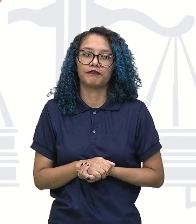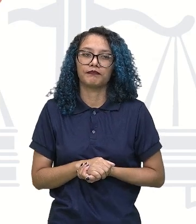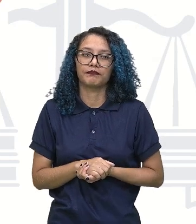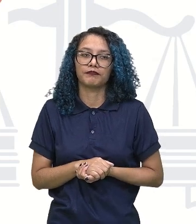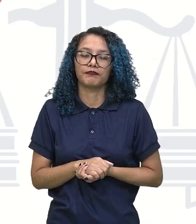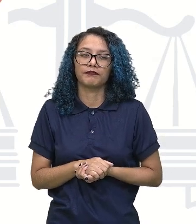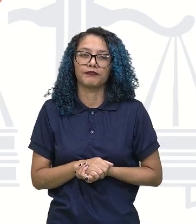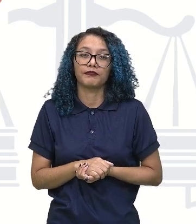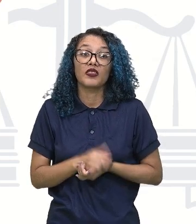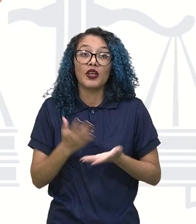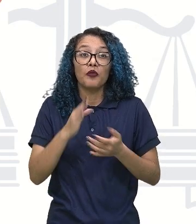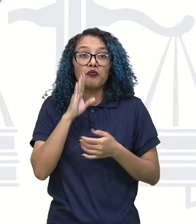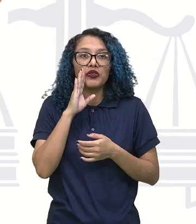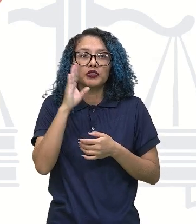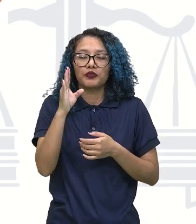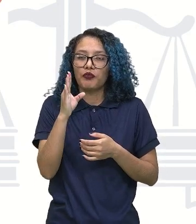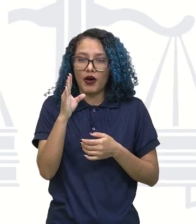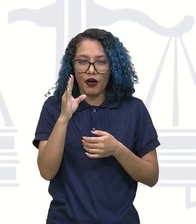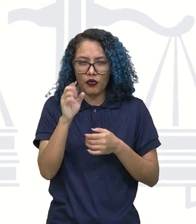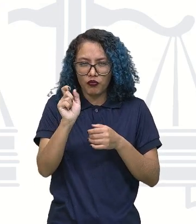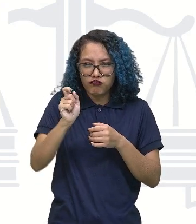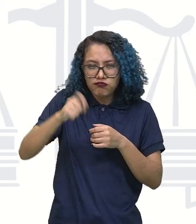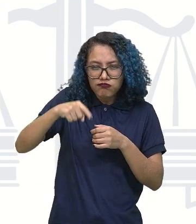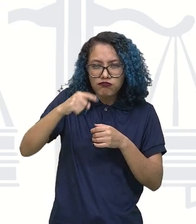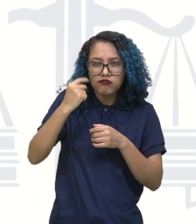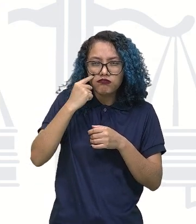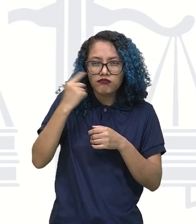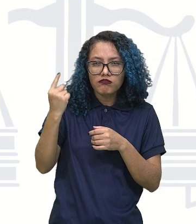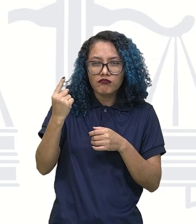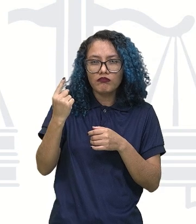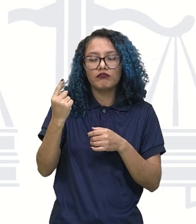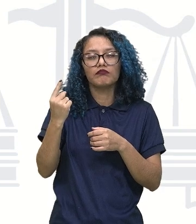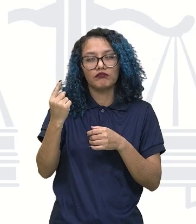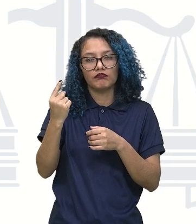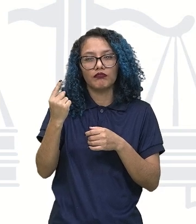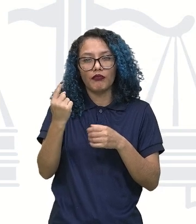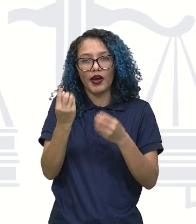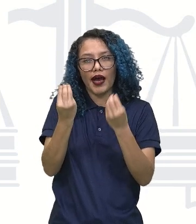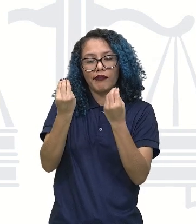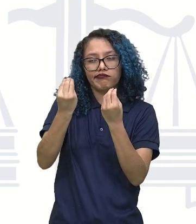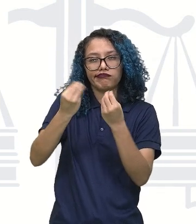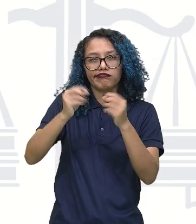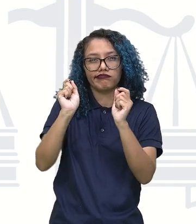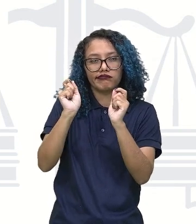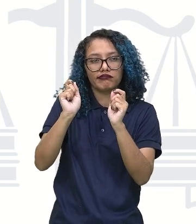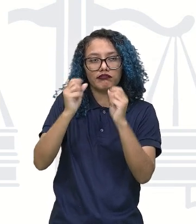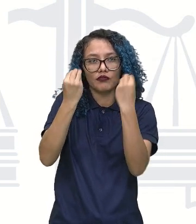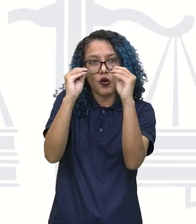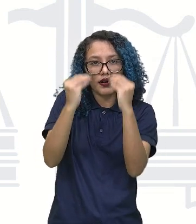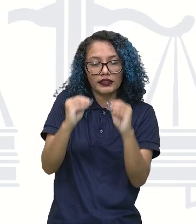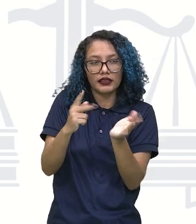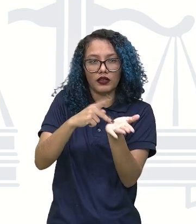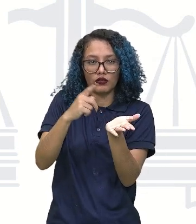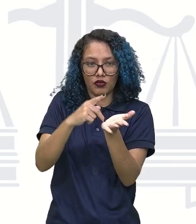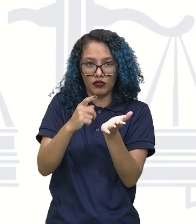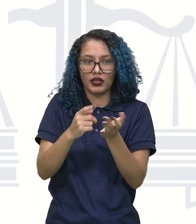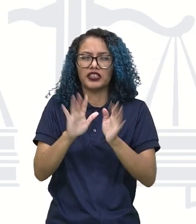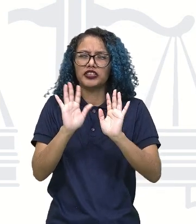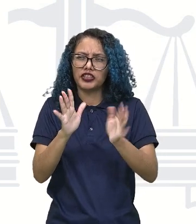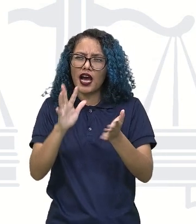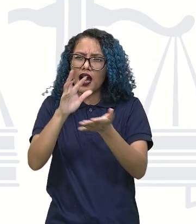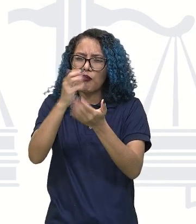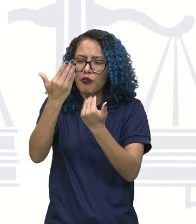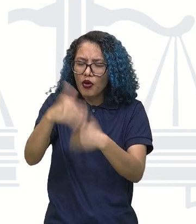esse botão de lançamento de nota, né? Que é quando você fez o cadastro das avaliações, você selecionou os objetos